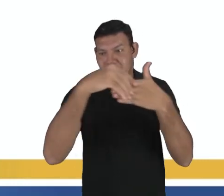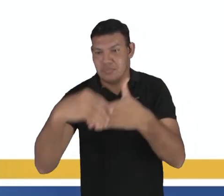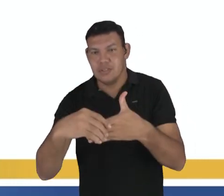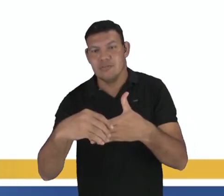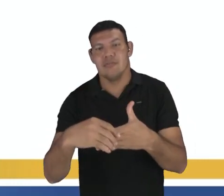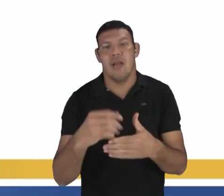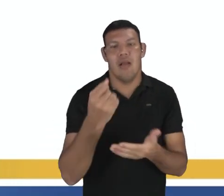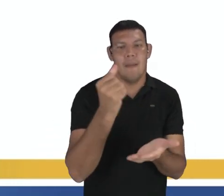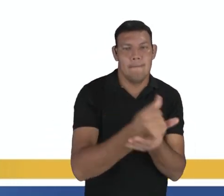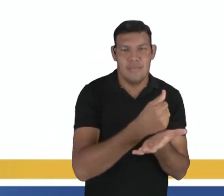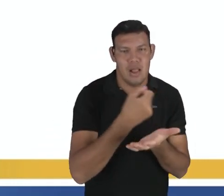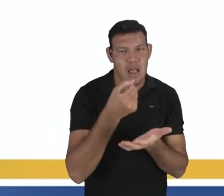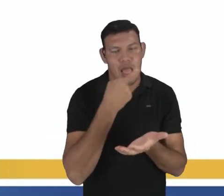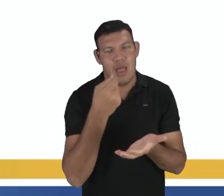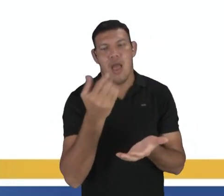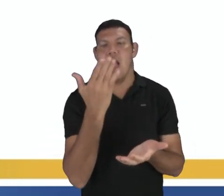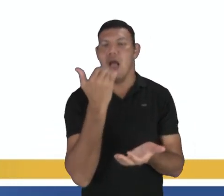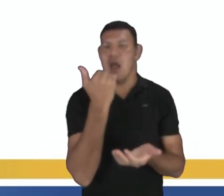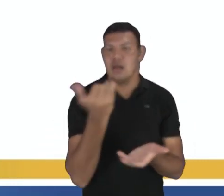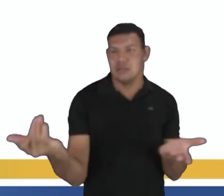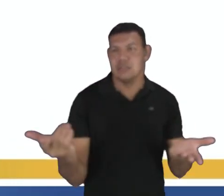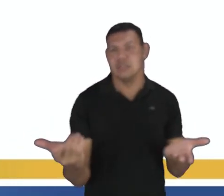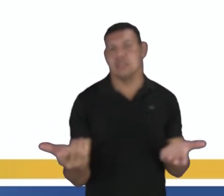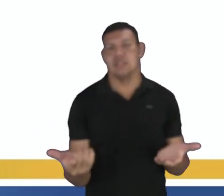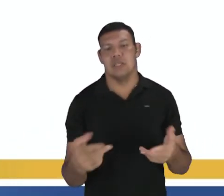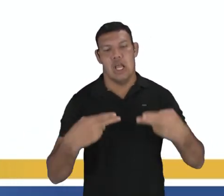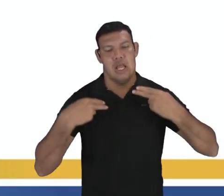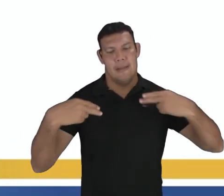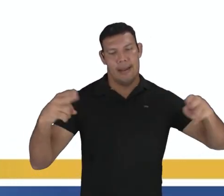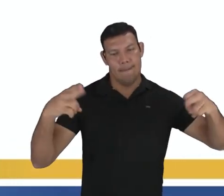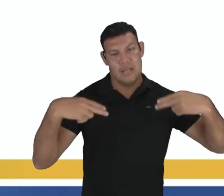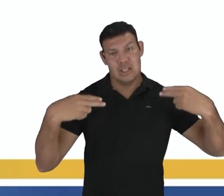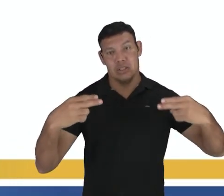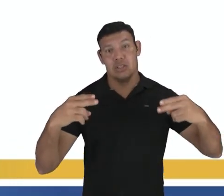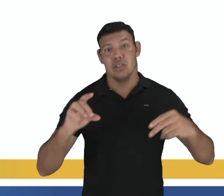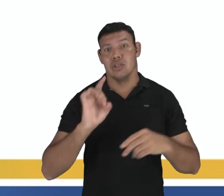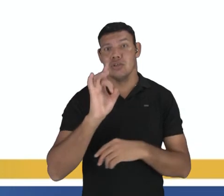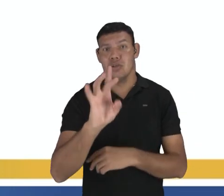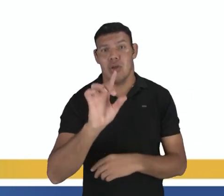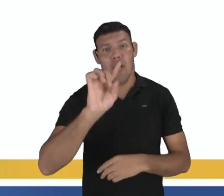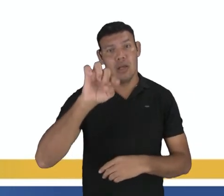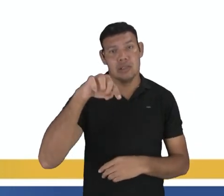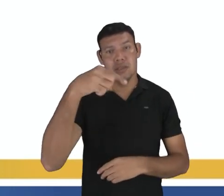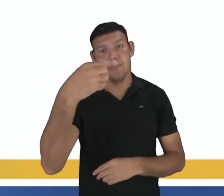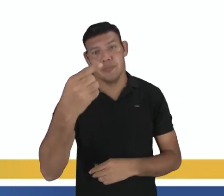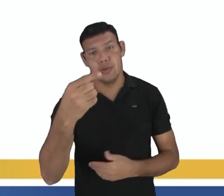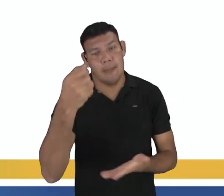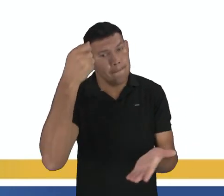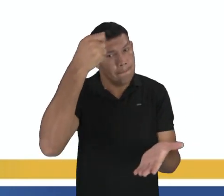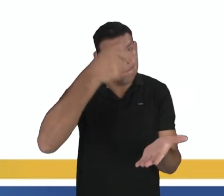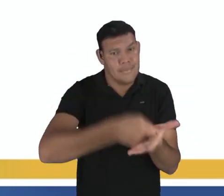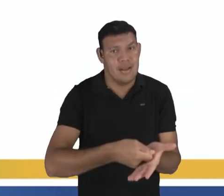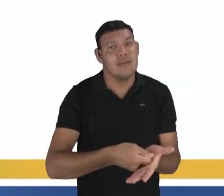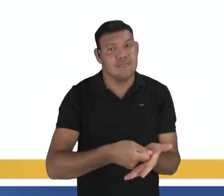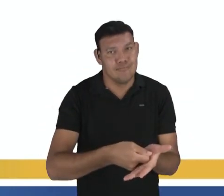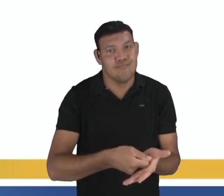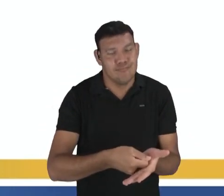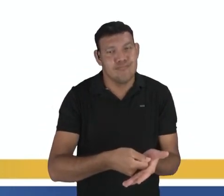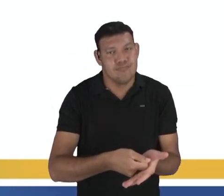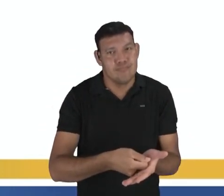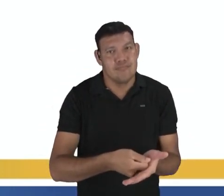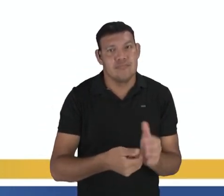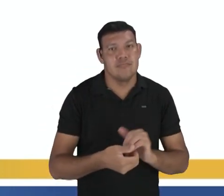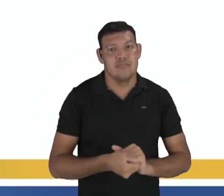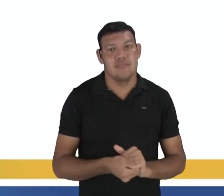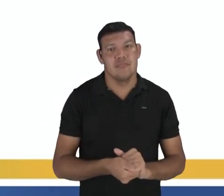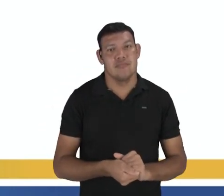materiais, remédios, alimentação, porque eles não podiam plantar, só que aí ele devolvia em troca, ele devolvia